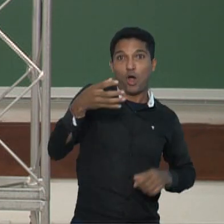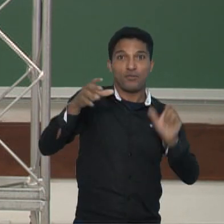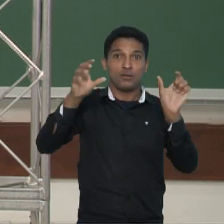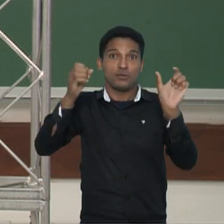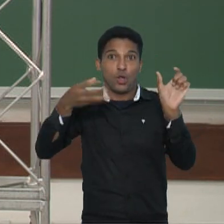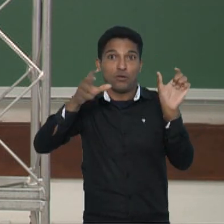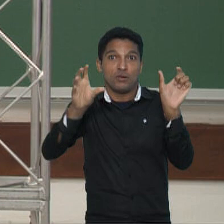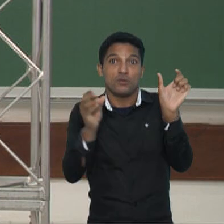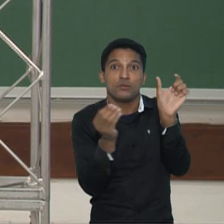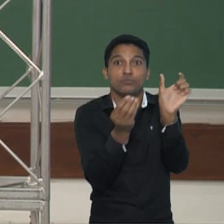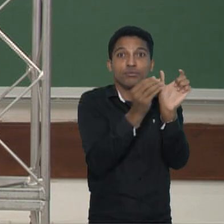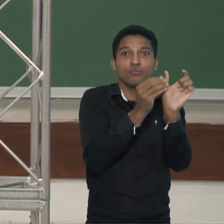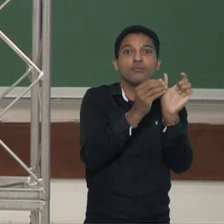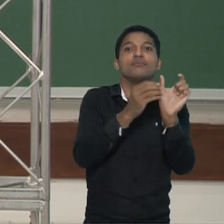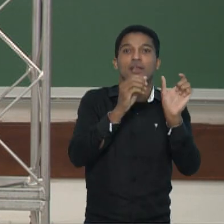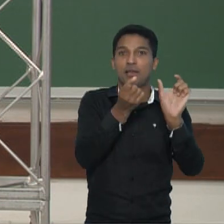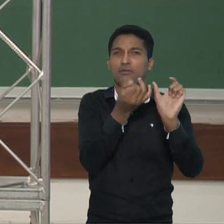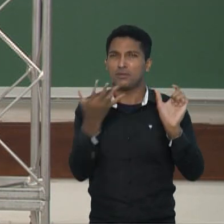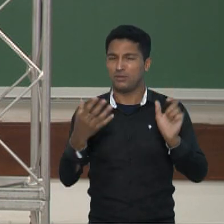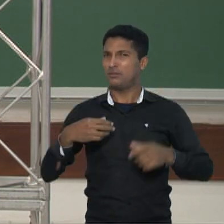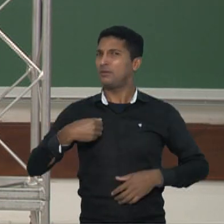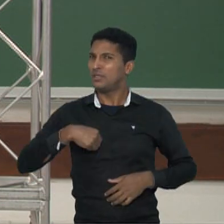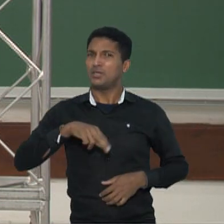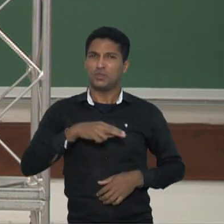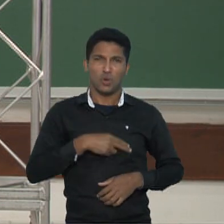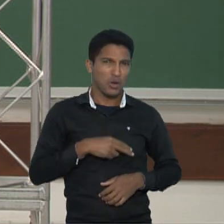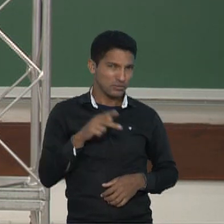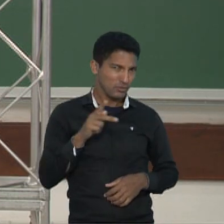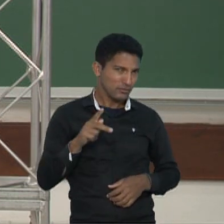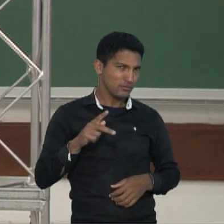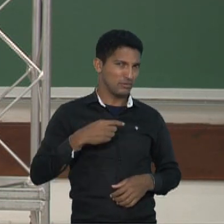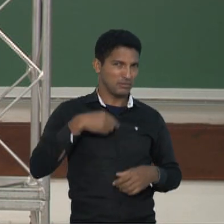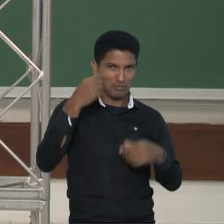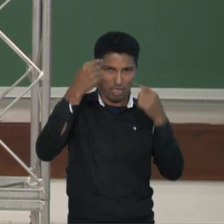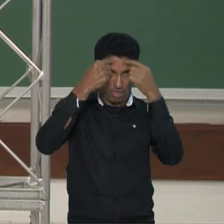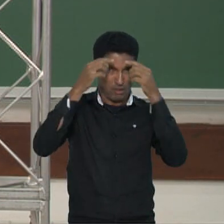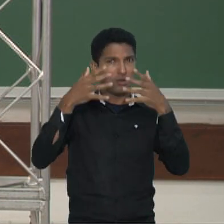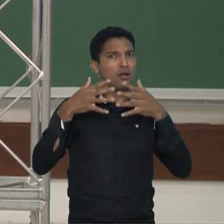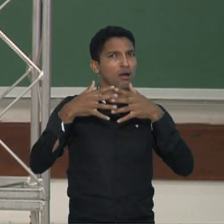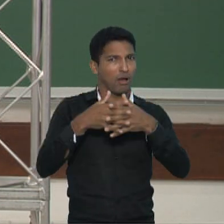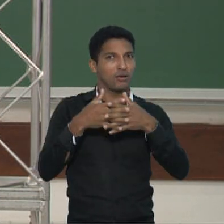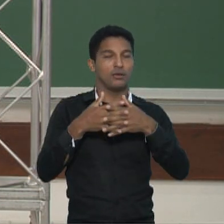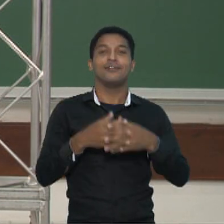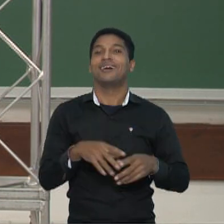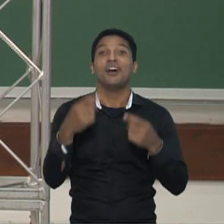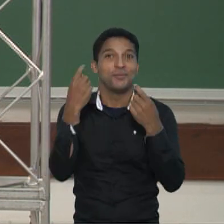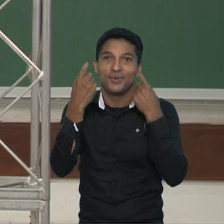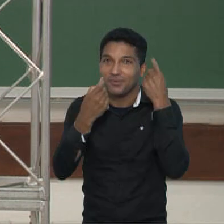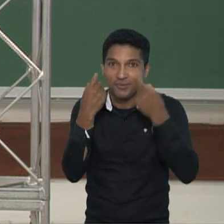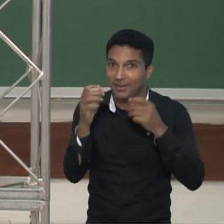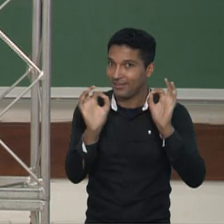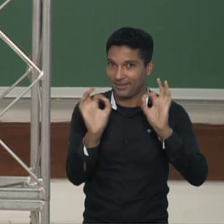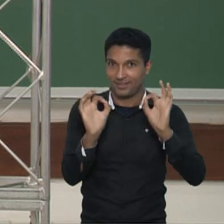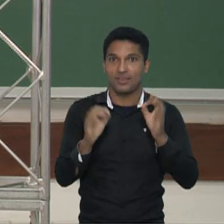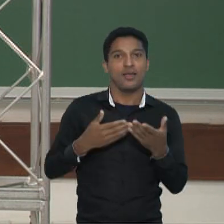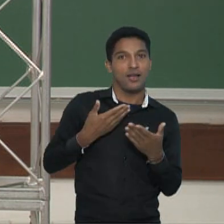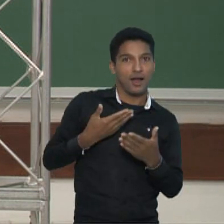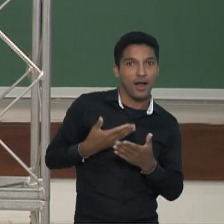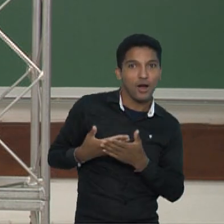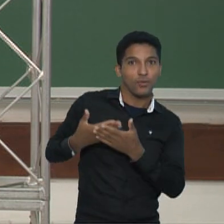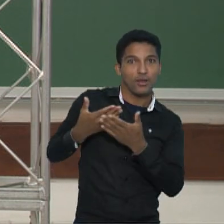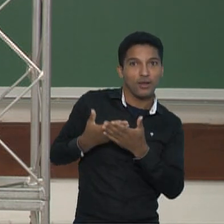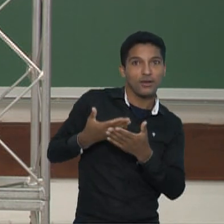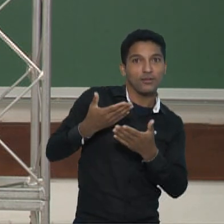Tudo bem? Nossa, teacher, que confusão que fez na minha cabeça. Não se preocupem, a cada aulinha agora nós vamos trabalhar